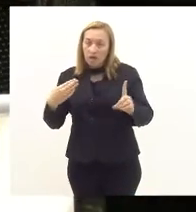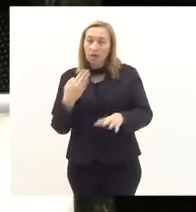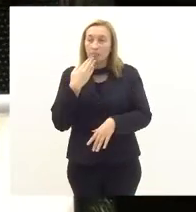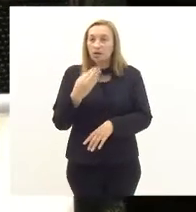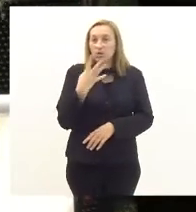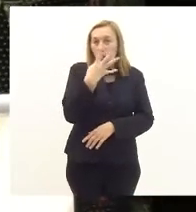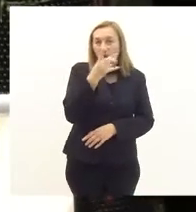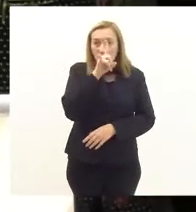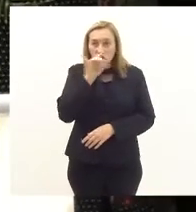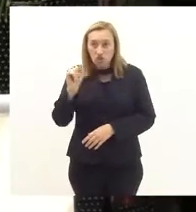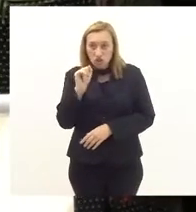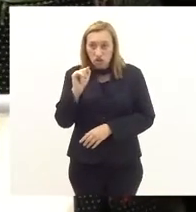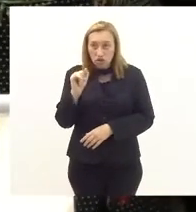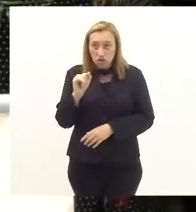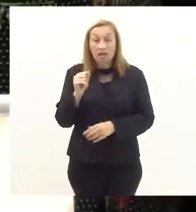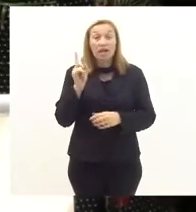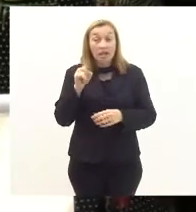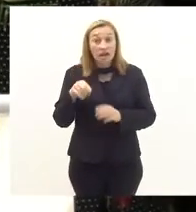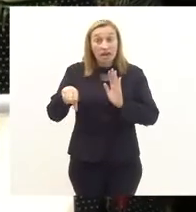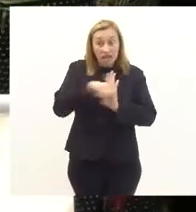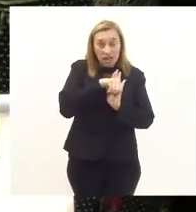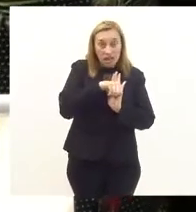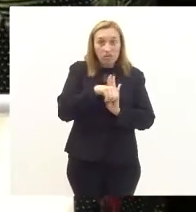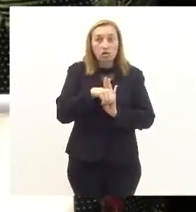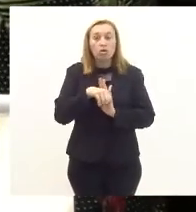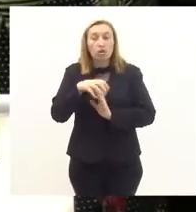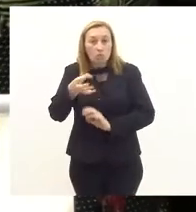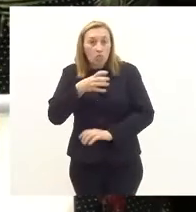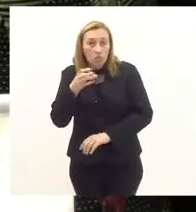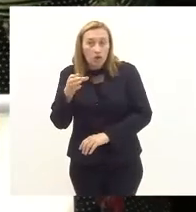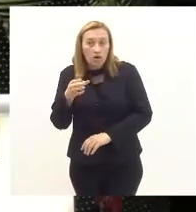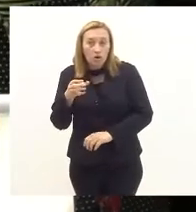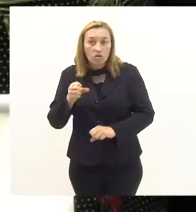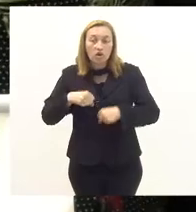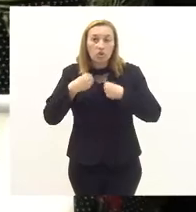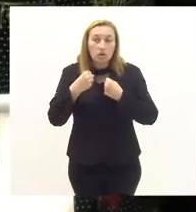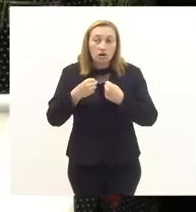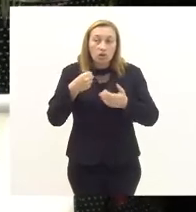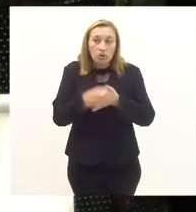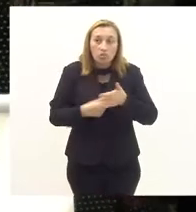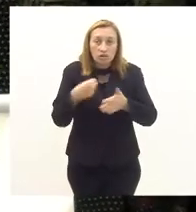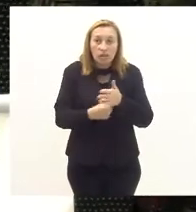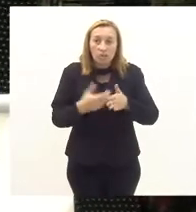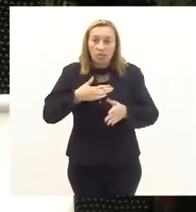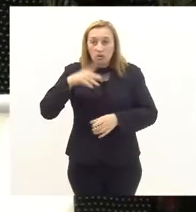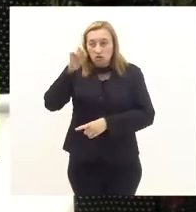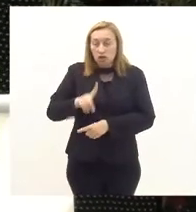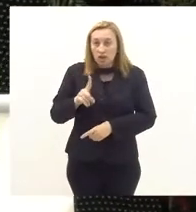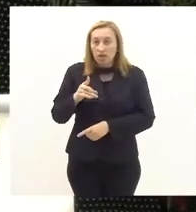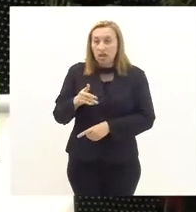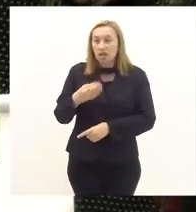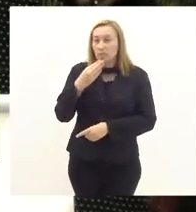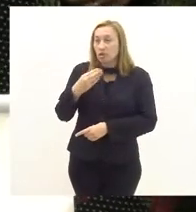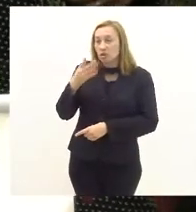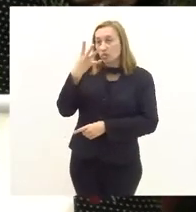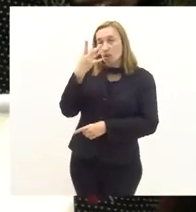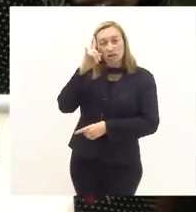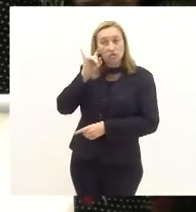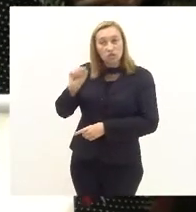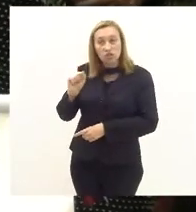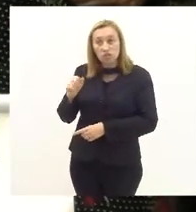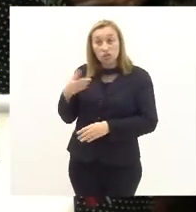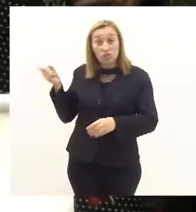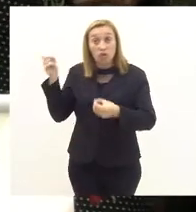4 dias, eu falei para ele que era crime, que eu ia correr atrás dos meus direitos. Ele me pediu 4 dias, quando eu voltei, o agressor estava junto